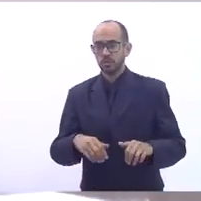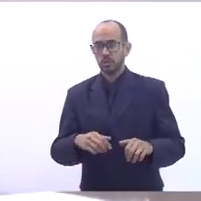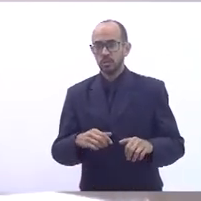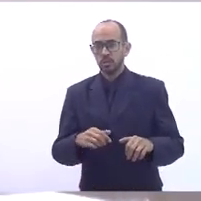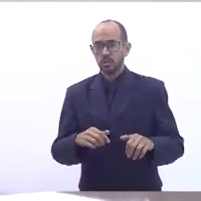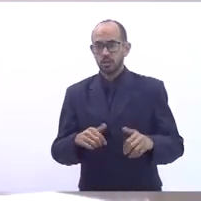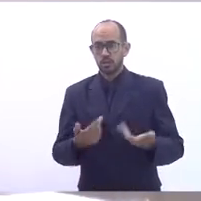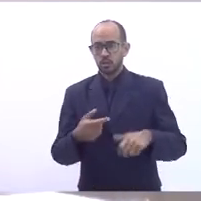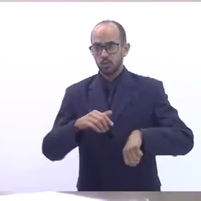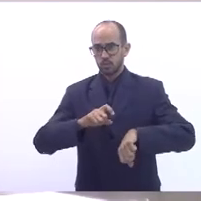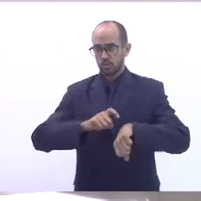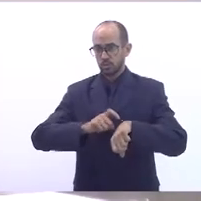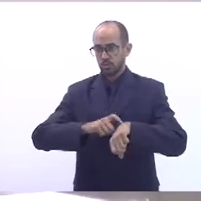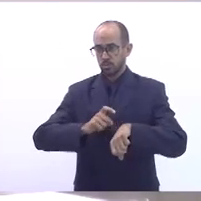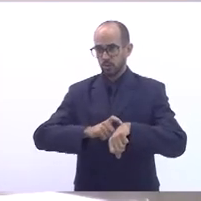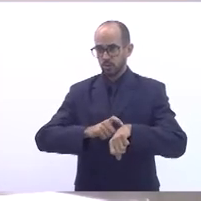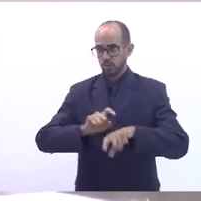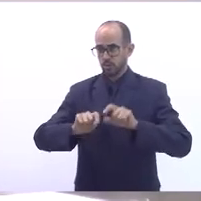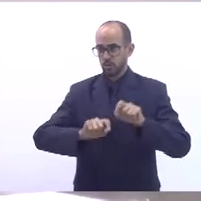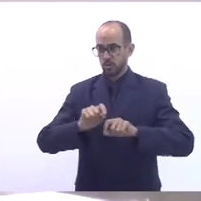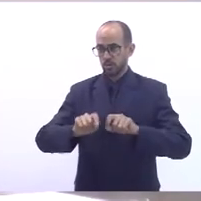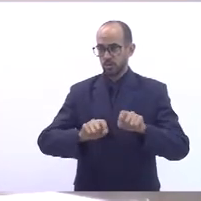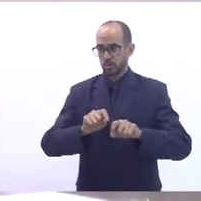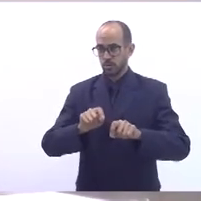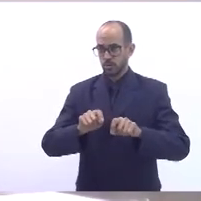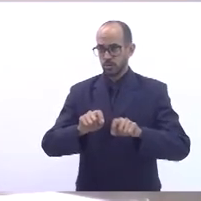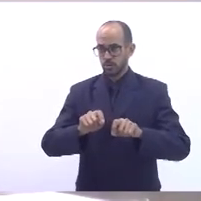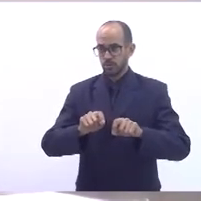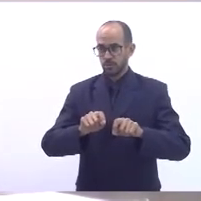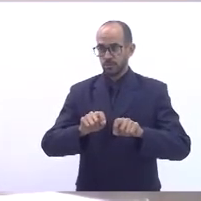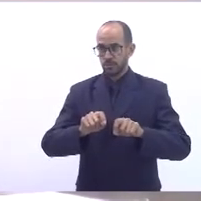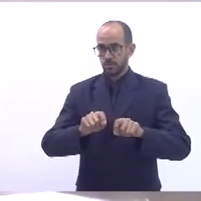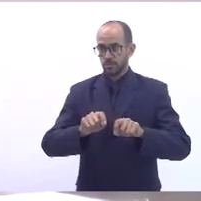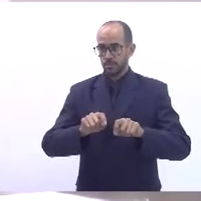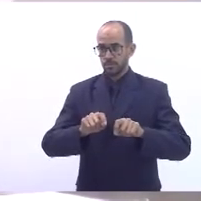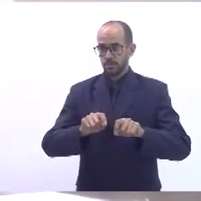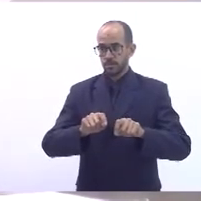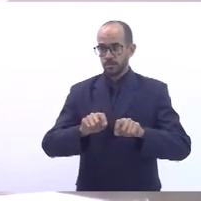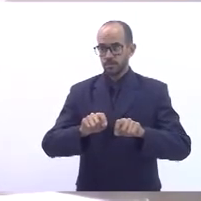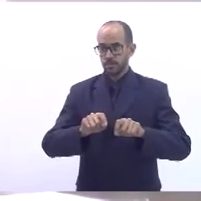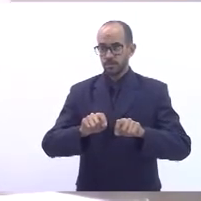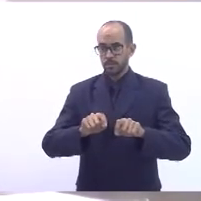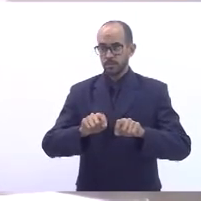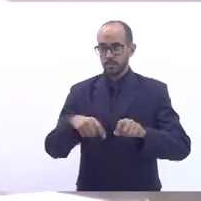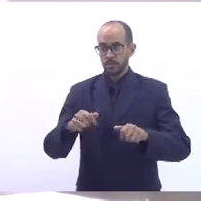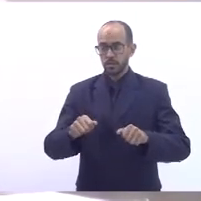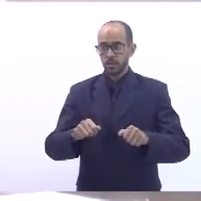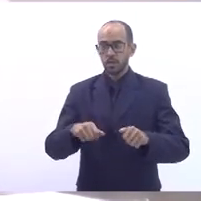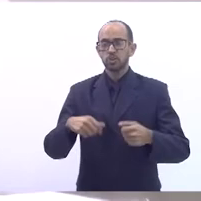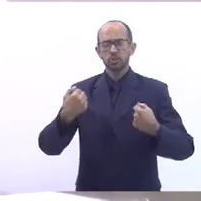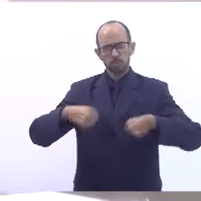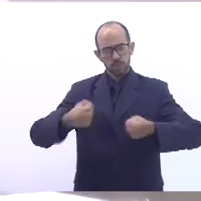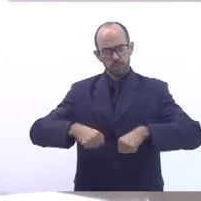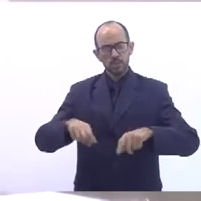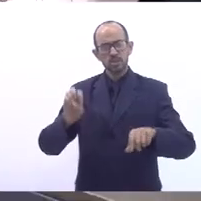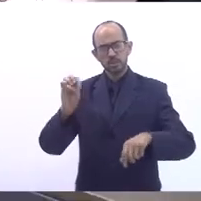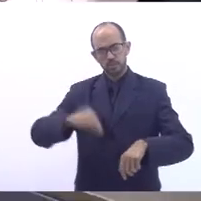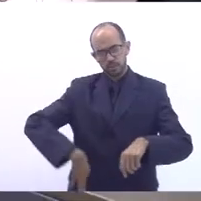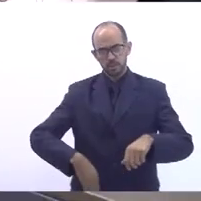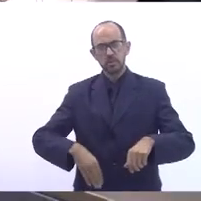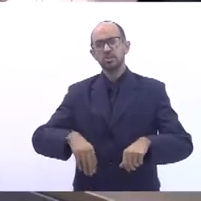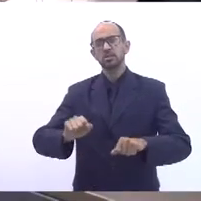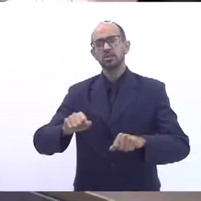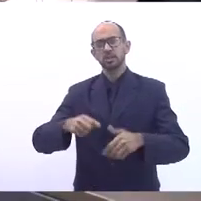muito esgarçado do nosso país e a gente tem que sim levantar as nossas bandeiras